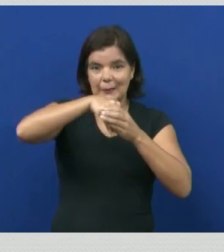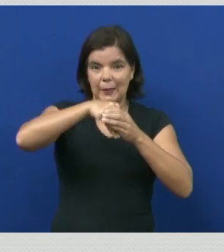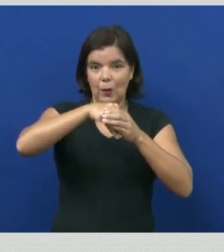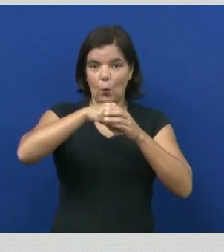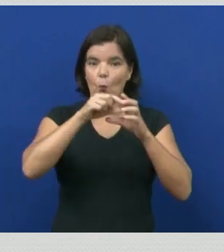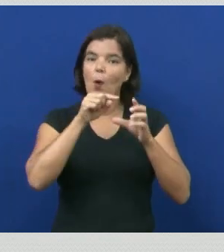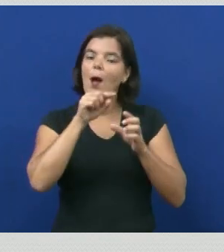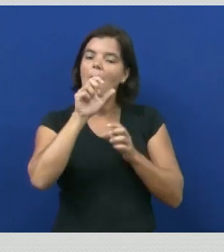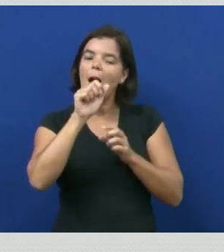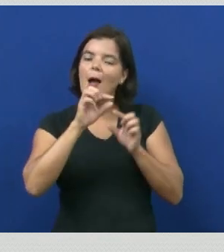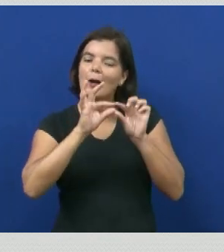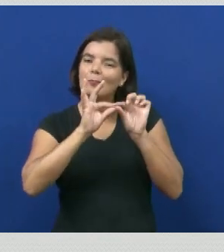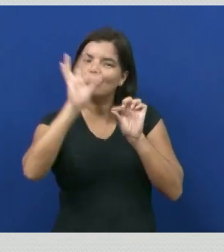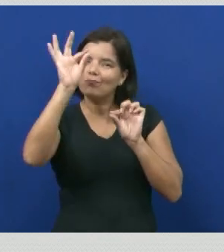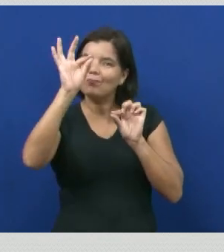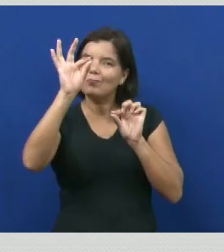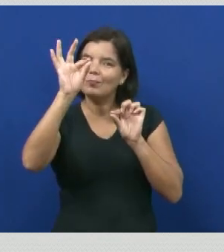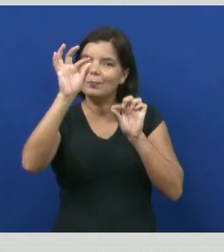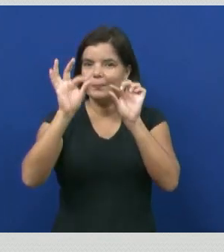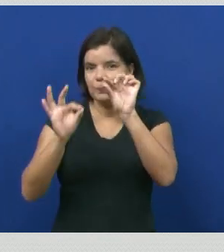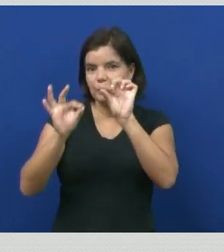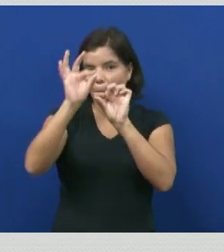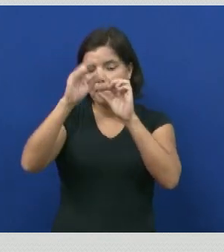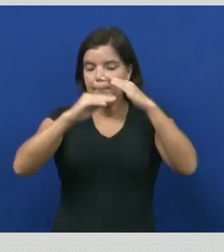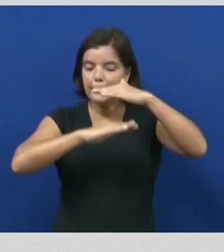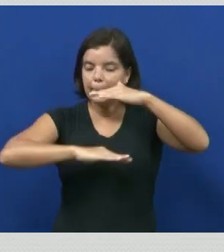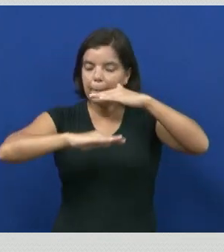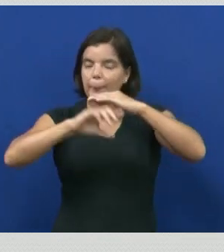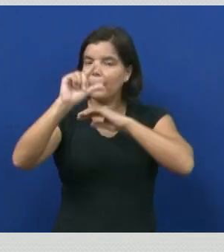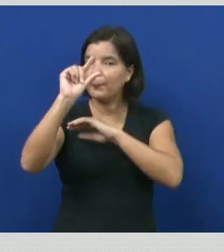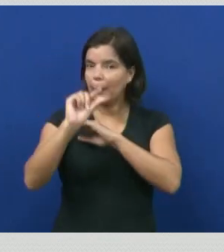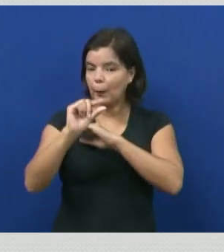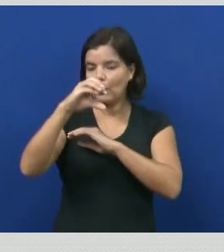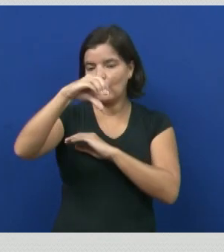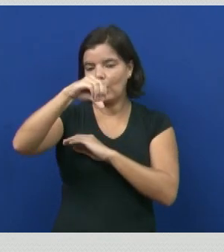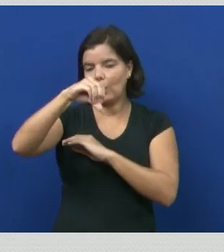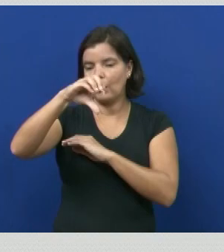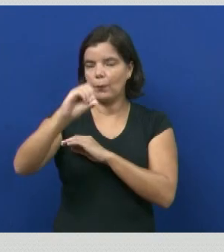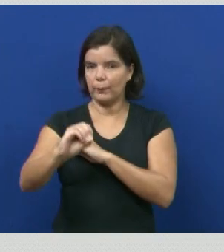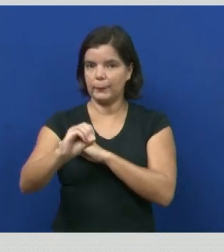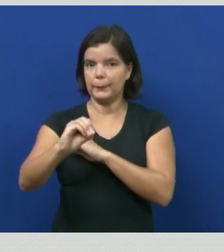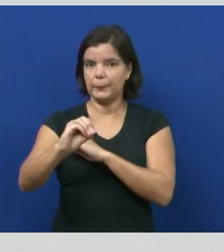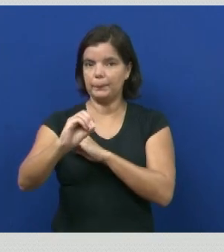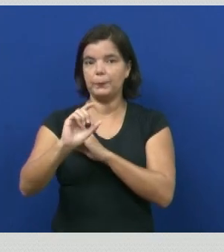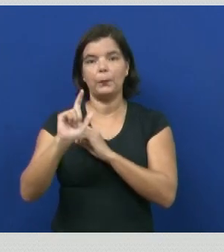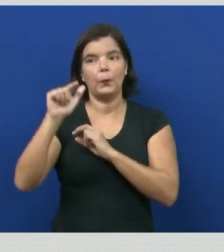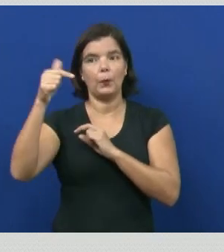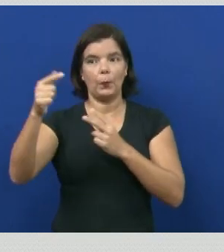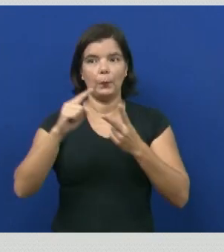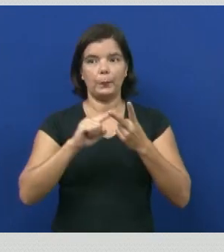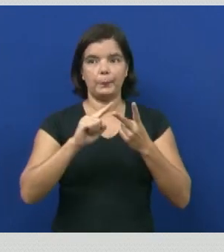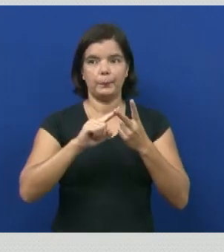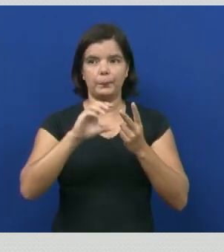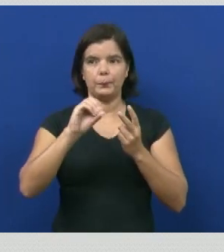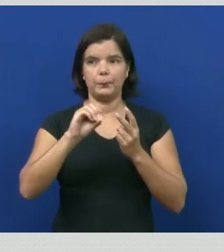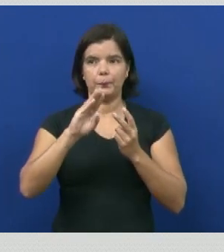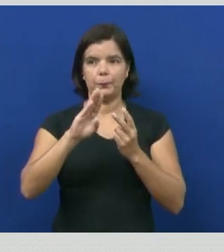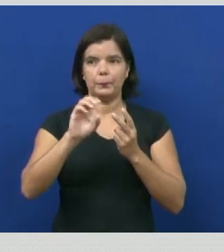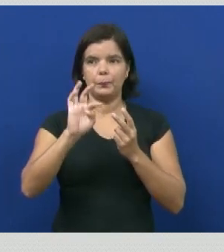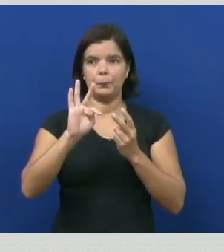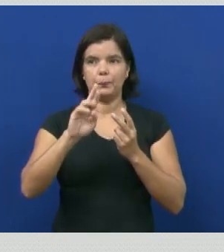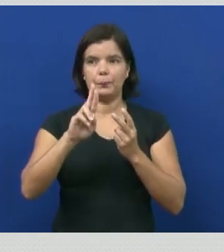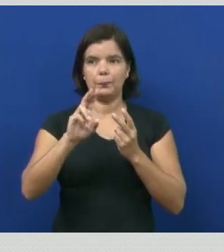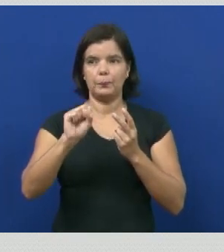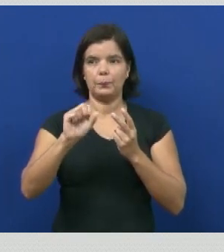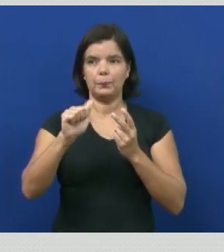agudos, isto é, as medidas dos ângulos são menores que 90 graus. O outro é o obtusângulo,